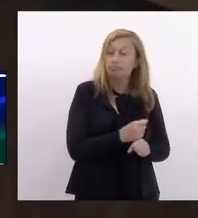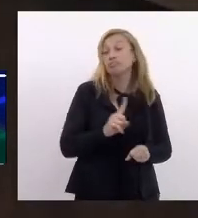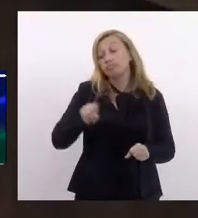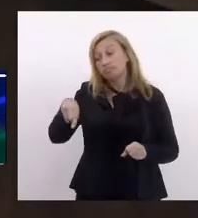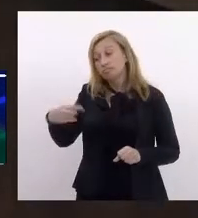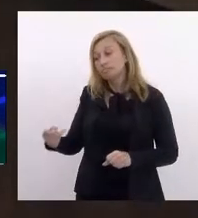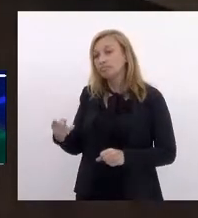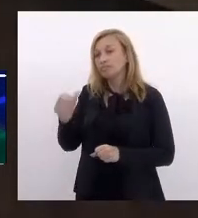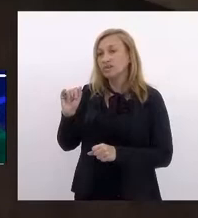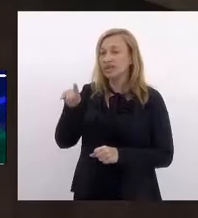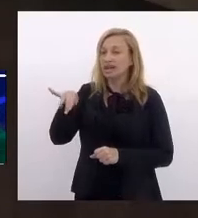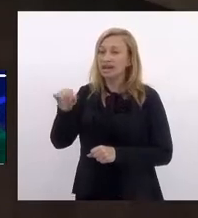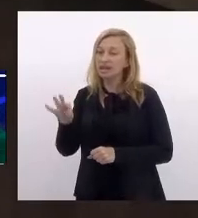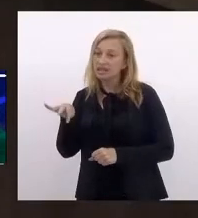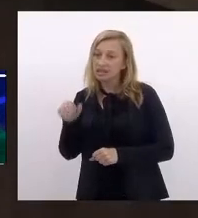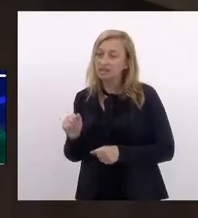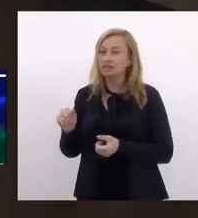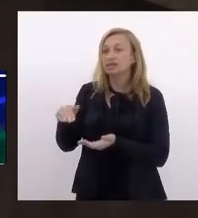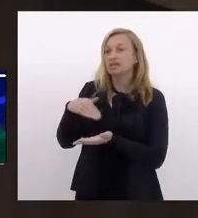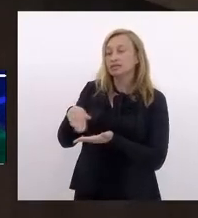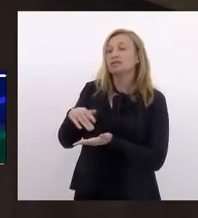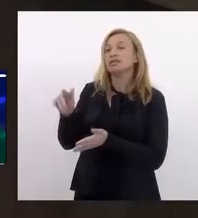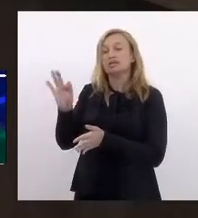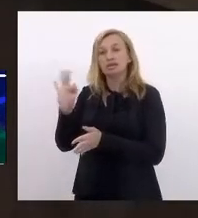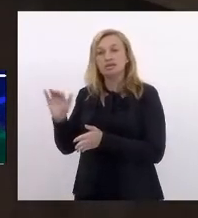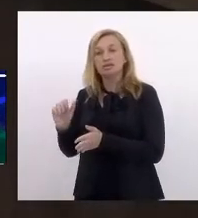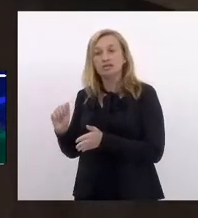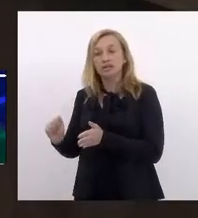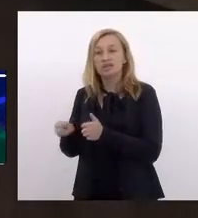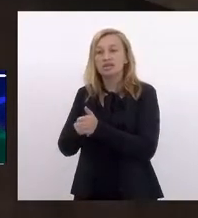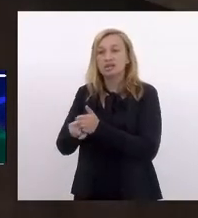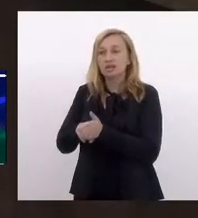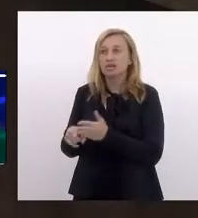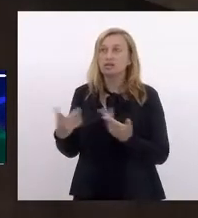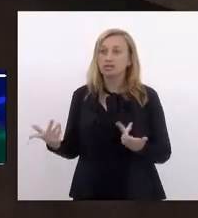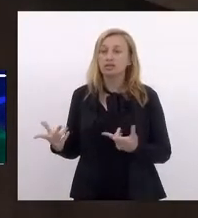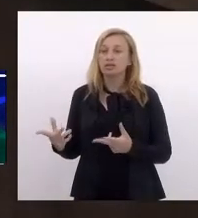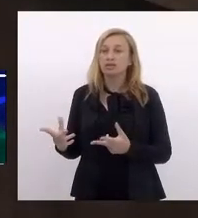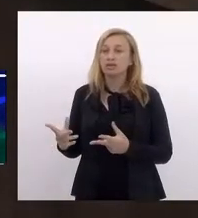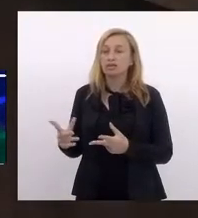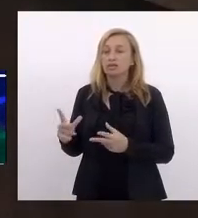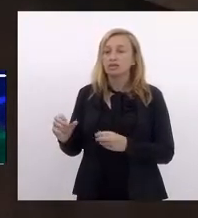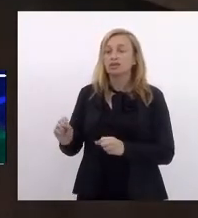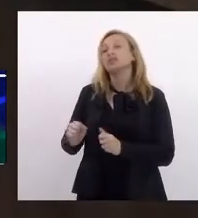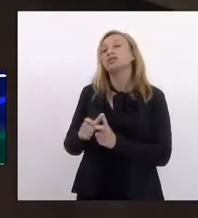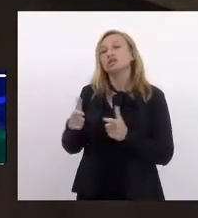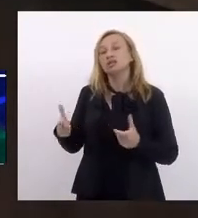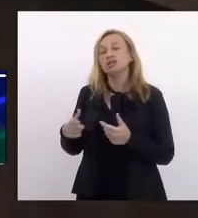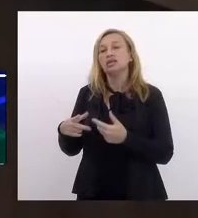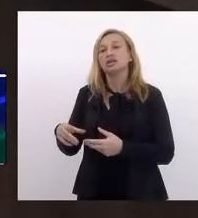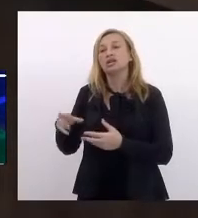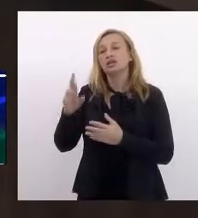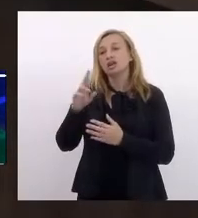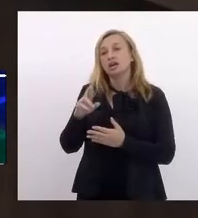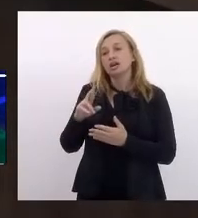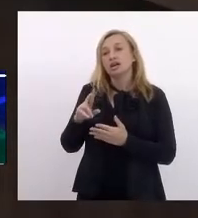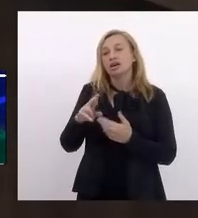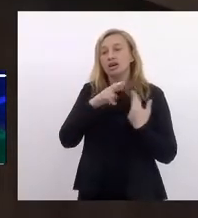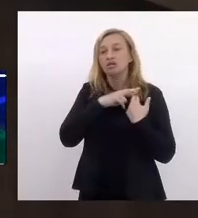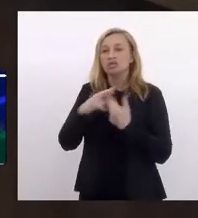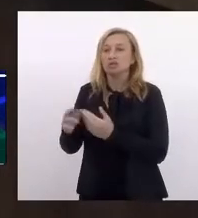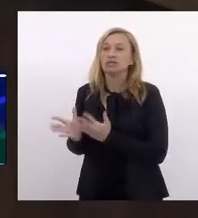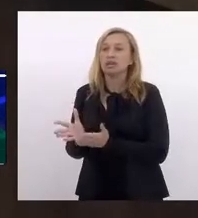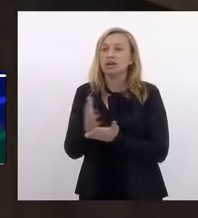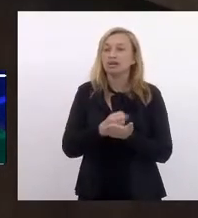os analistas de fazenda, apesar do mérito e serem grandes responsáveis pela nossa arrecadação, trata-se